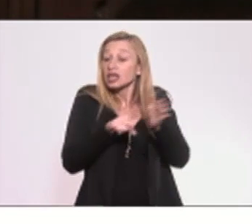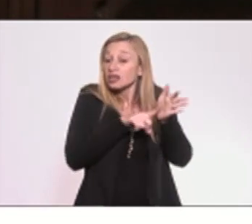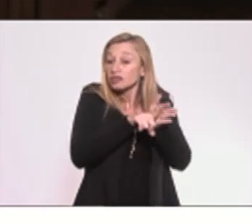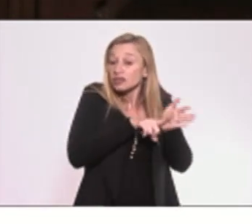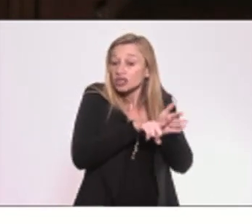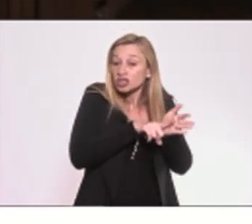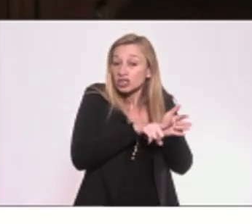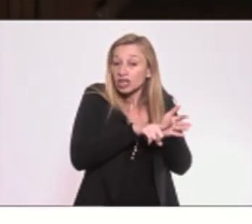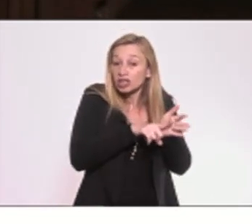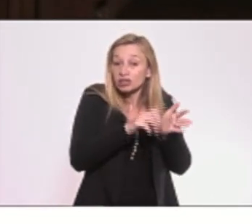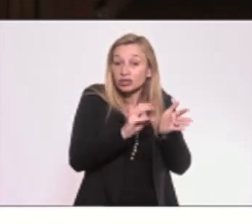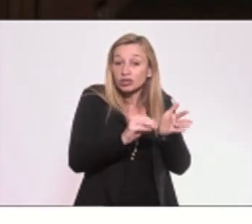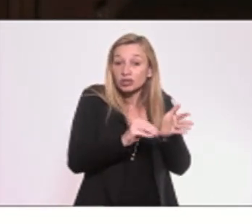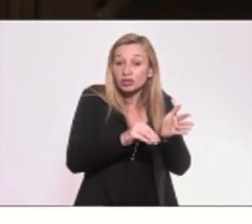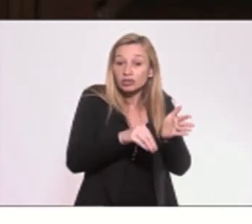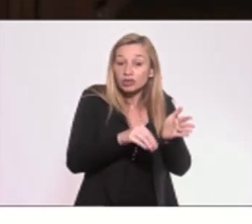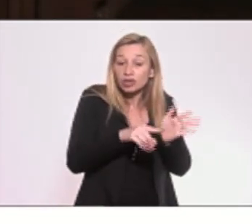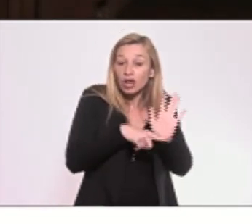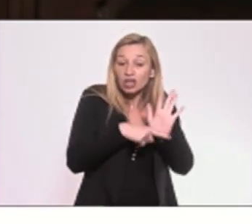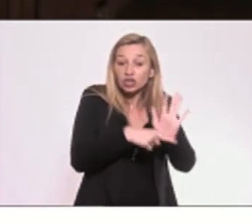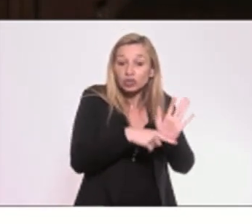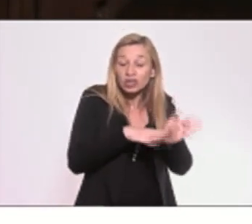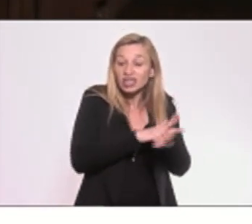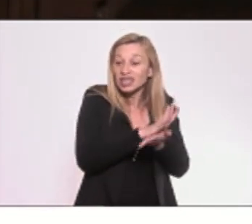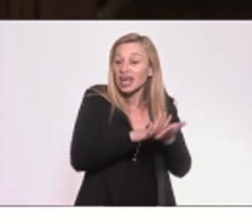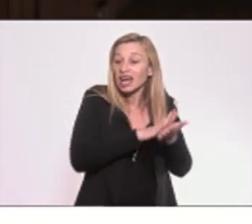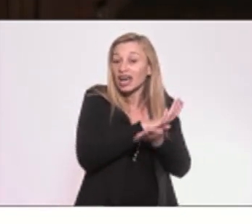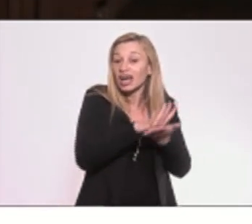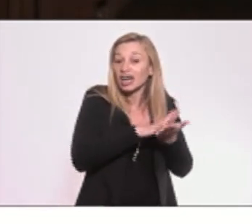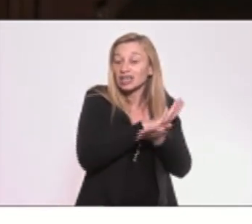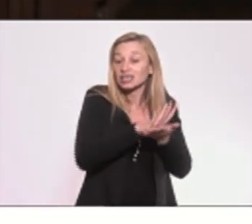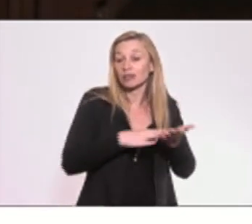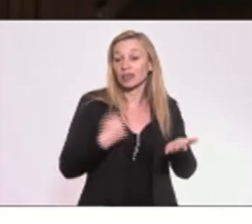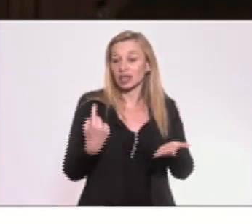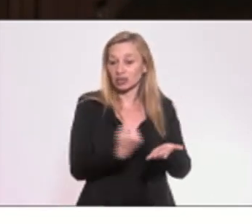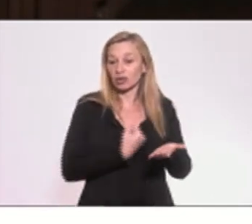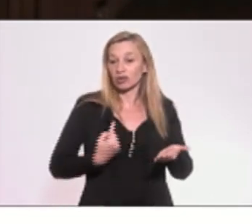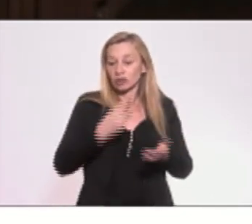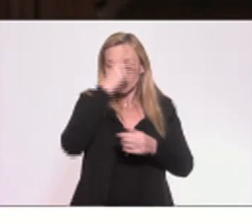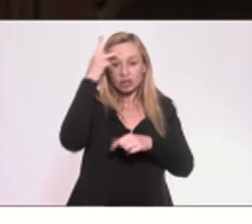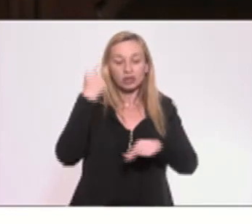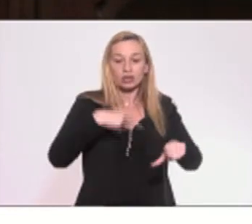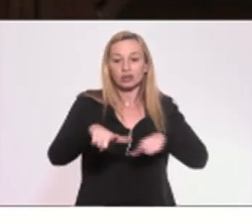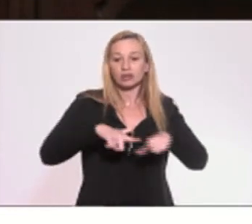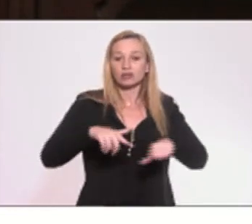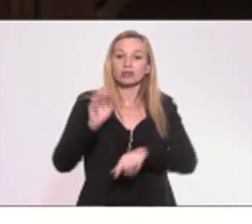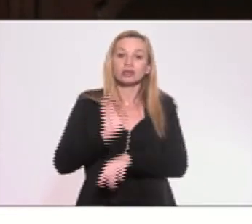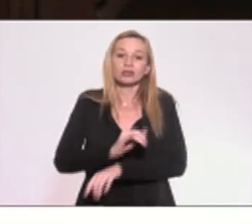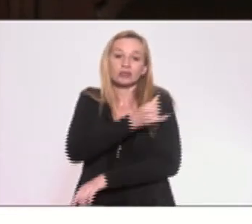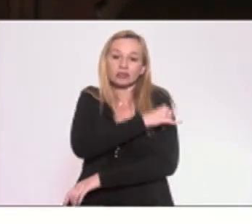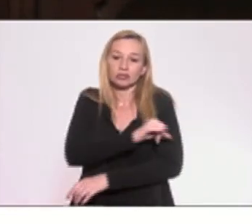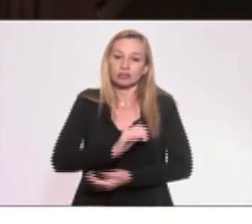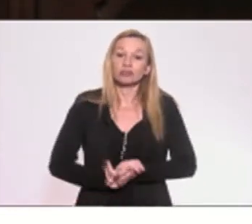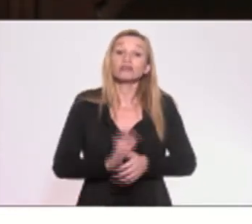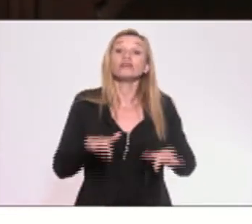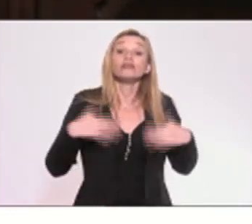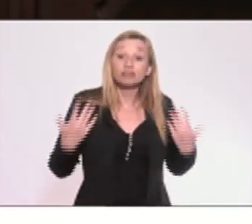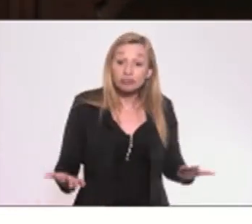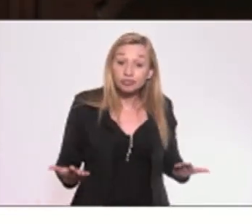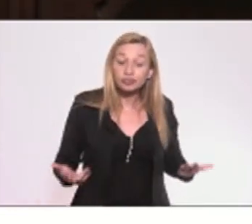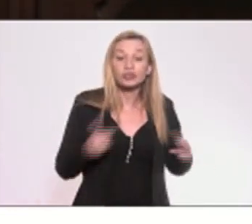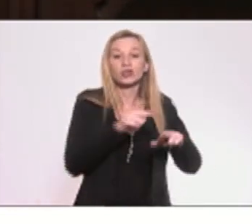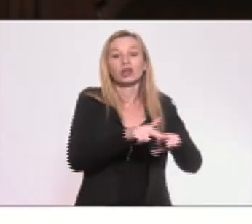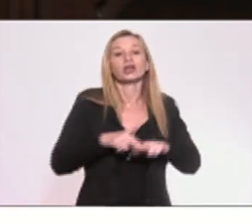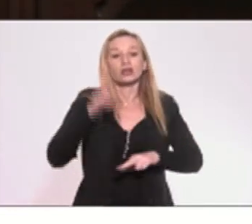não ofereceu nenhuma contrapartida social para nós, trabalhadores do Estado do Rio de Janeiro. Então, por isso,